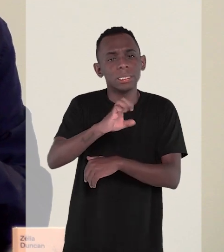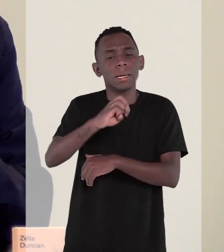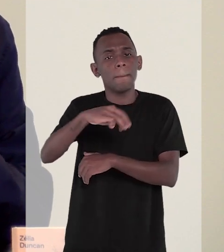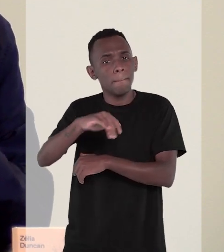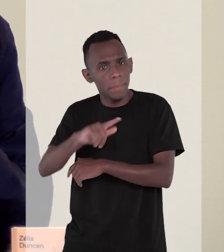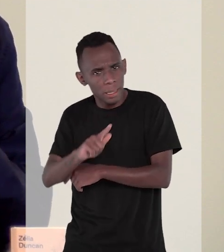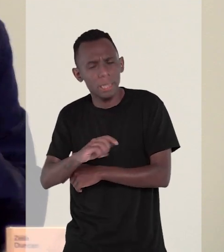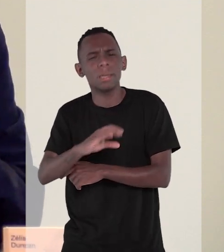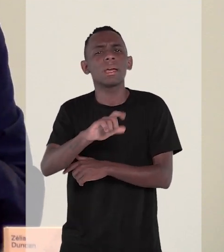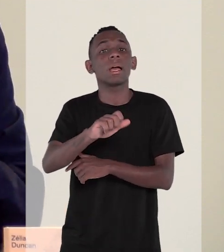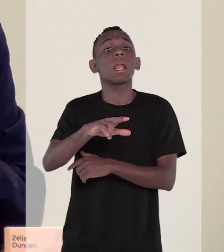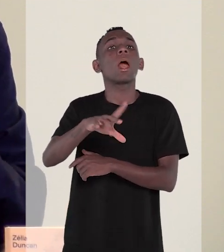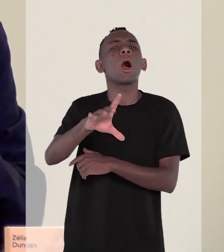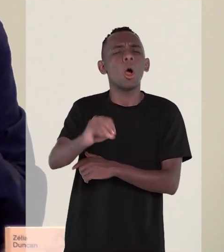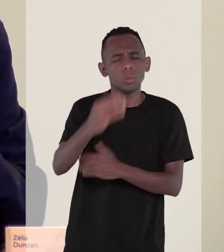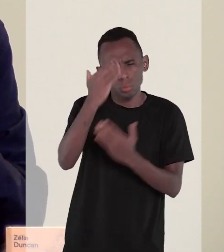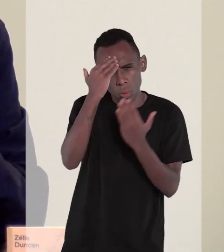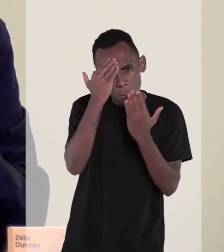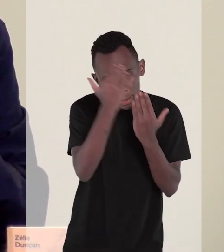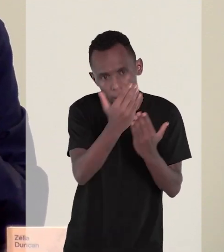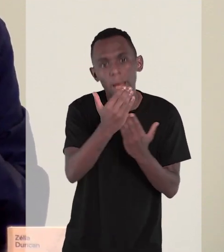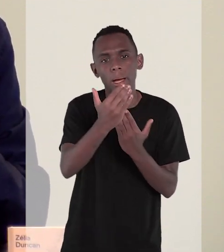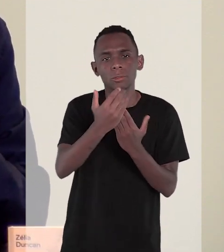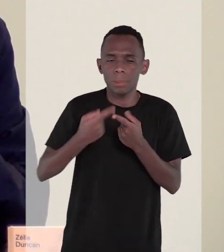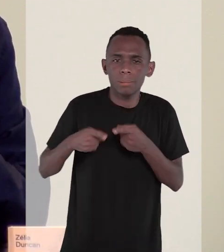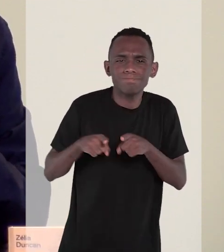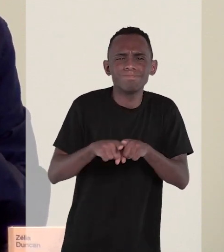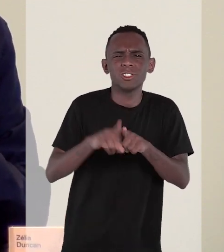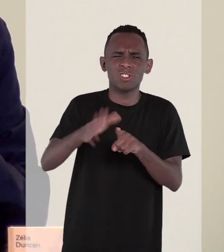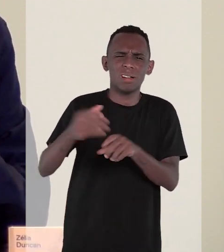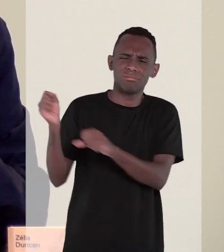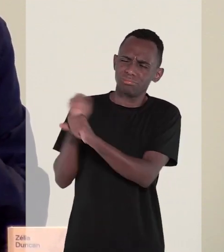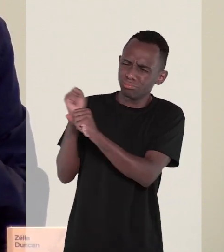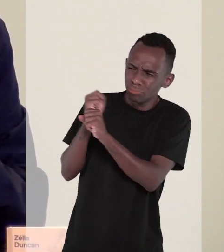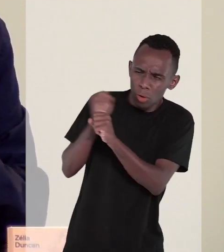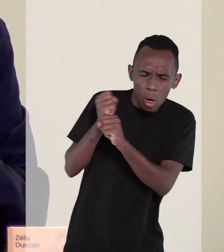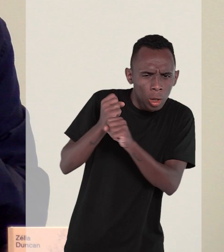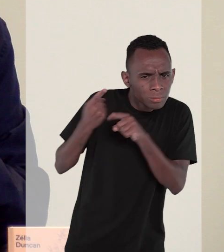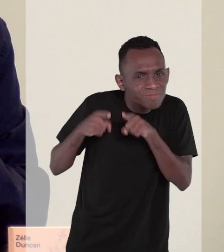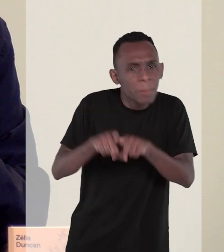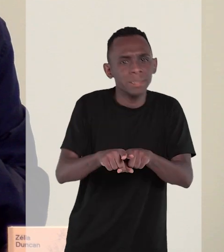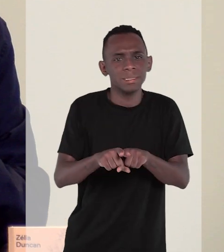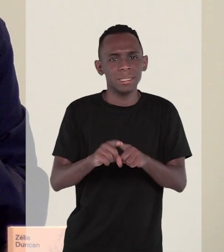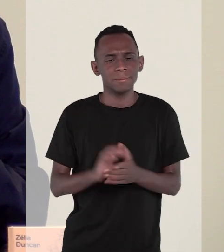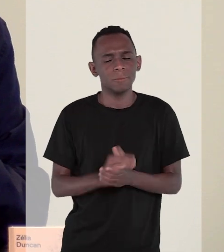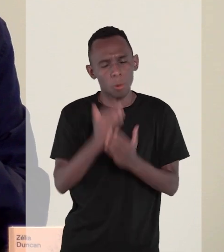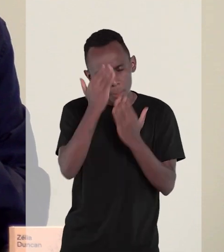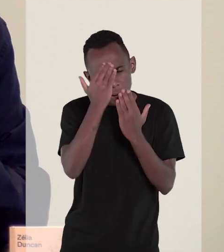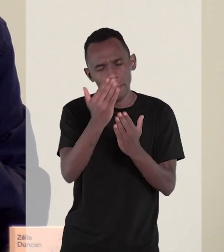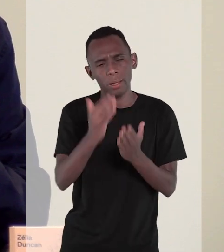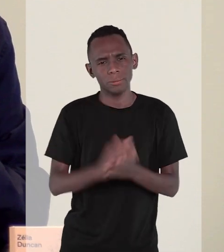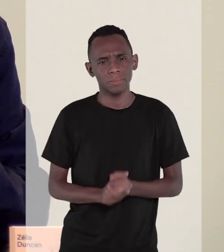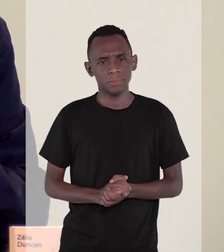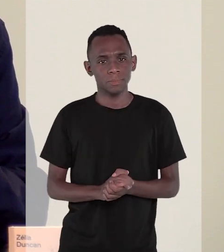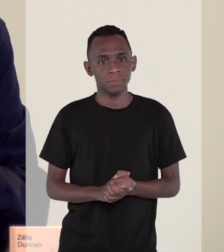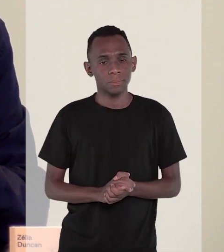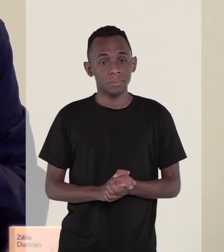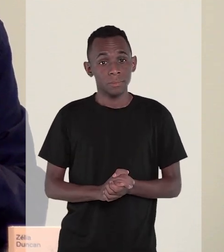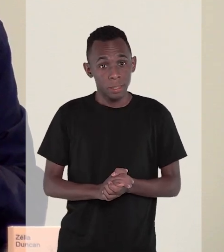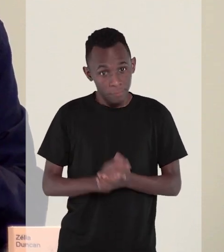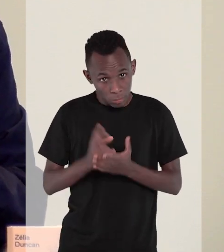técnicos. Cláudio Bianchini está por aí. Cláudio, muito obrigado, viu, pela parceria de anos e anos juntos, né, amigo?